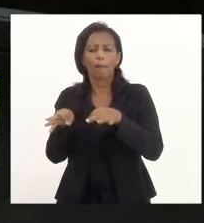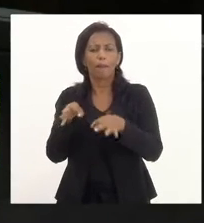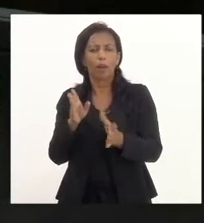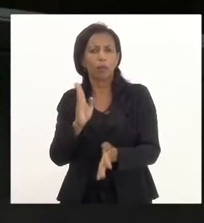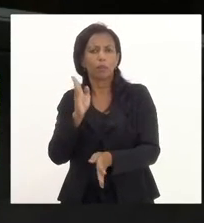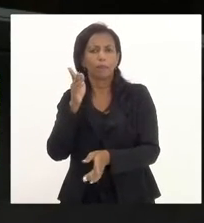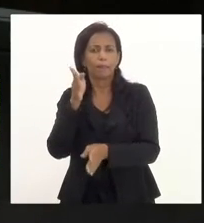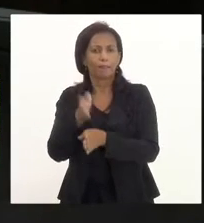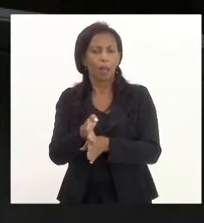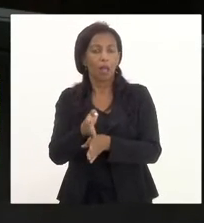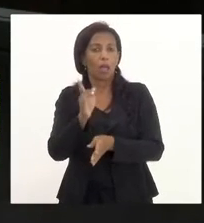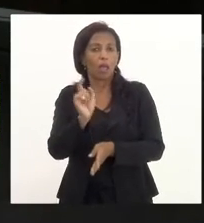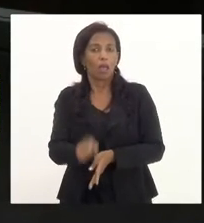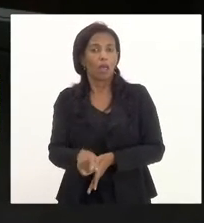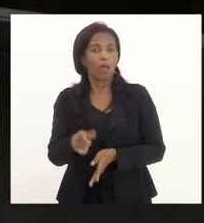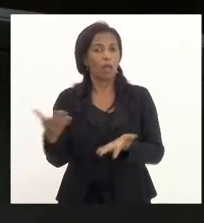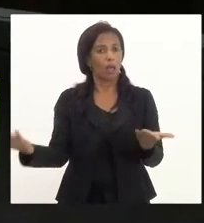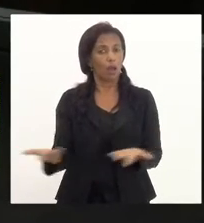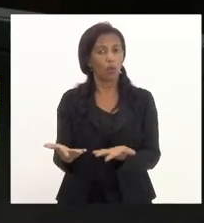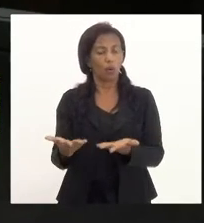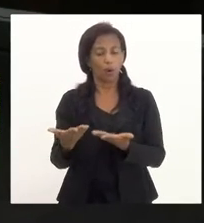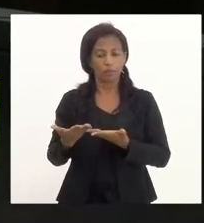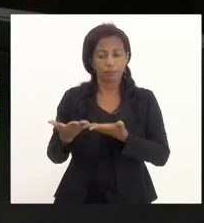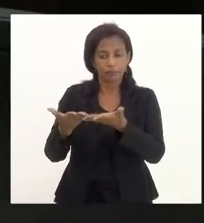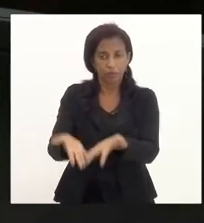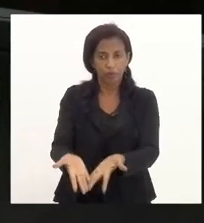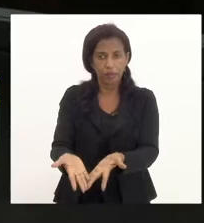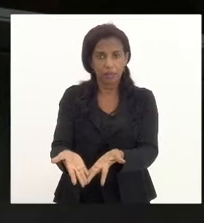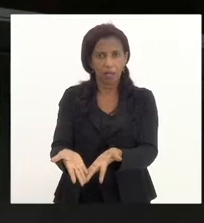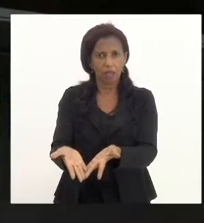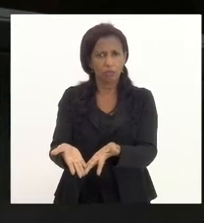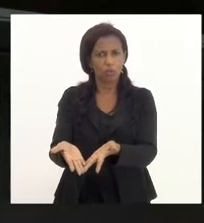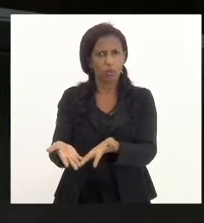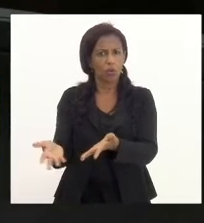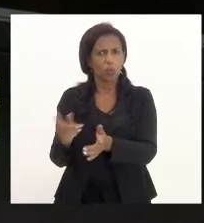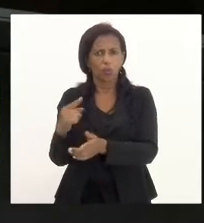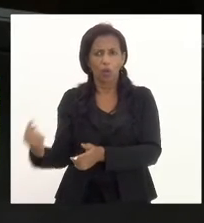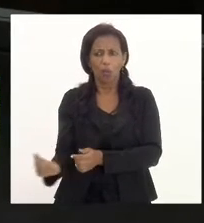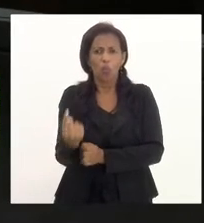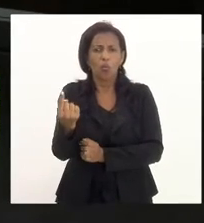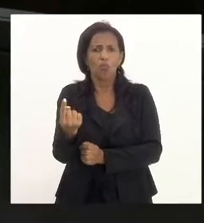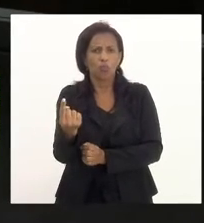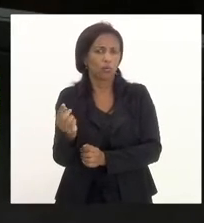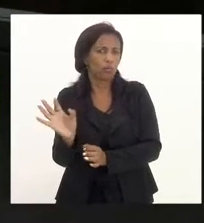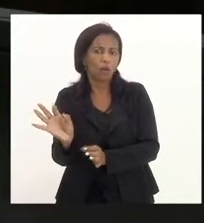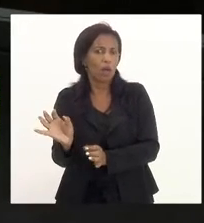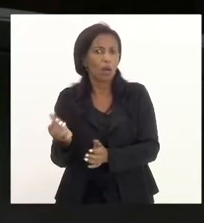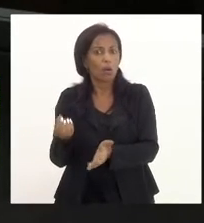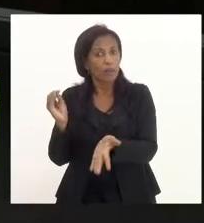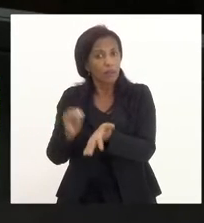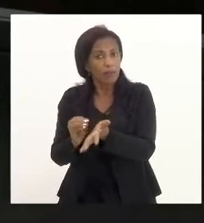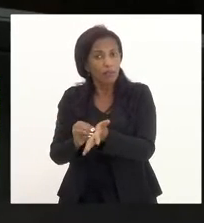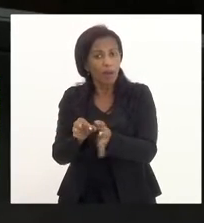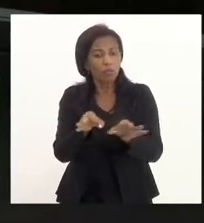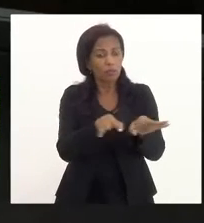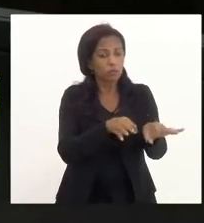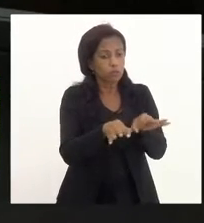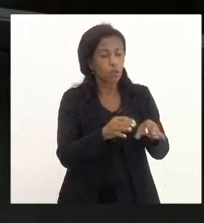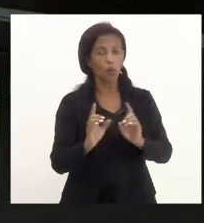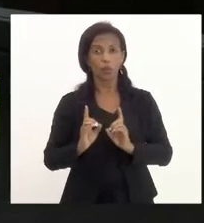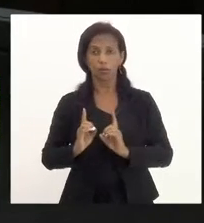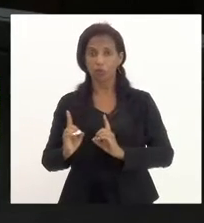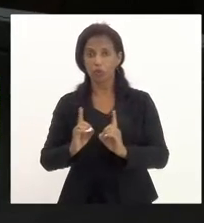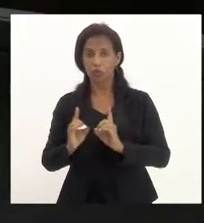efetivo O que foi discutido agora que foi entregue até agora não é o plano definitivo plano ainda será entregue o que foi discutido